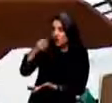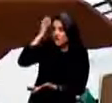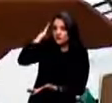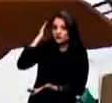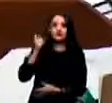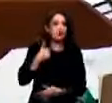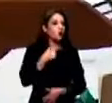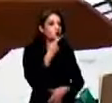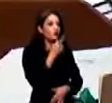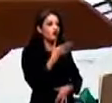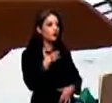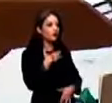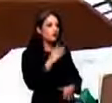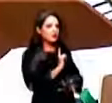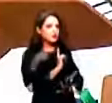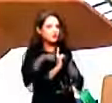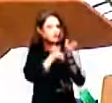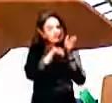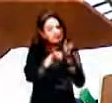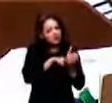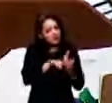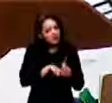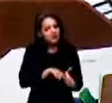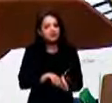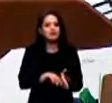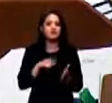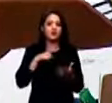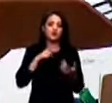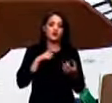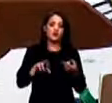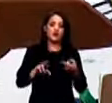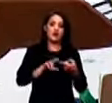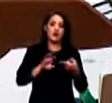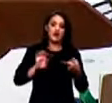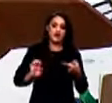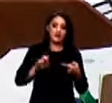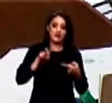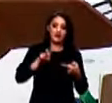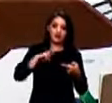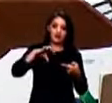de mim, eu estou falando agora de quem já fez. O RE